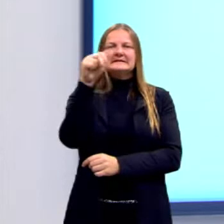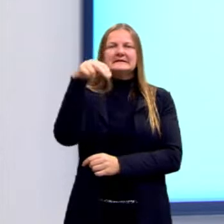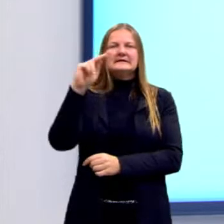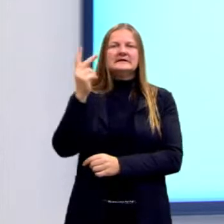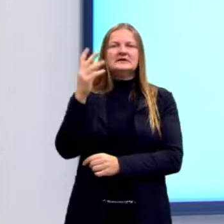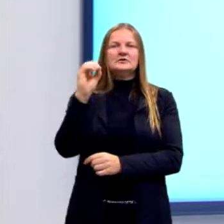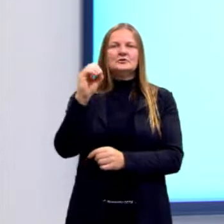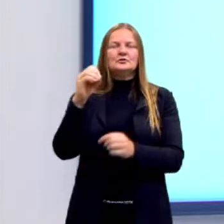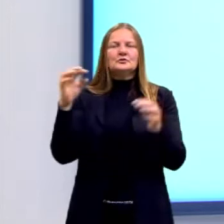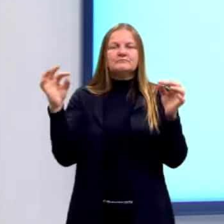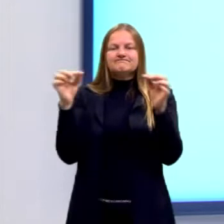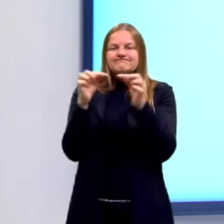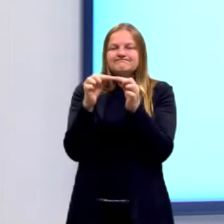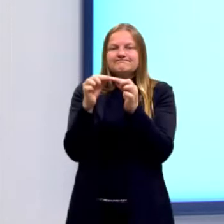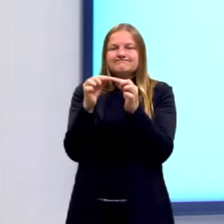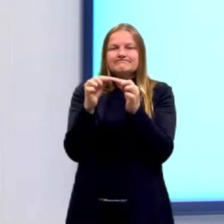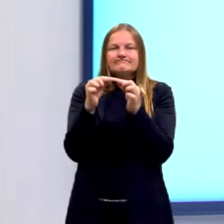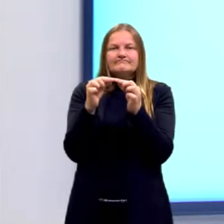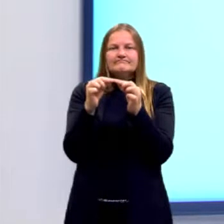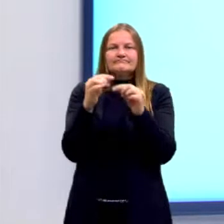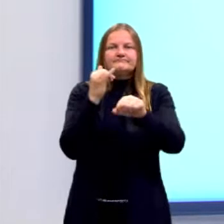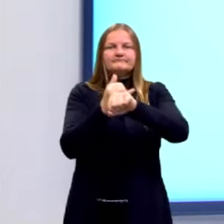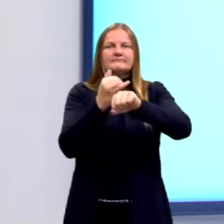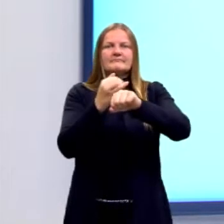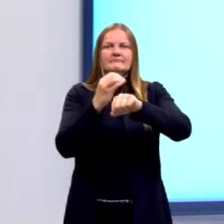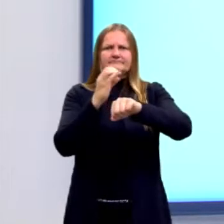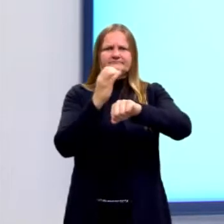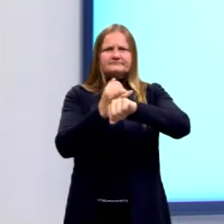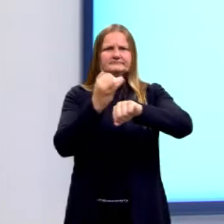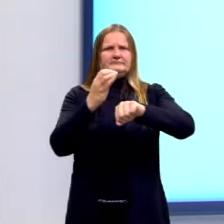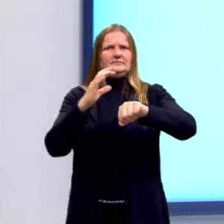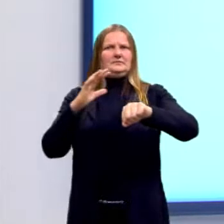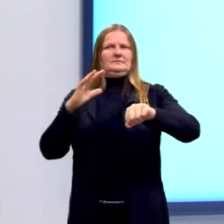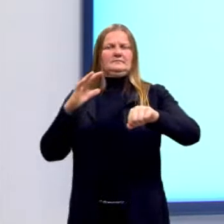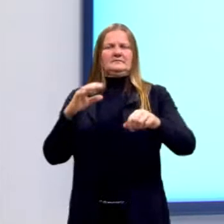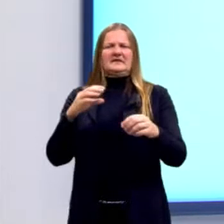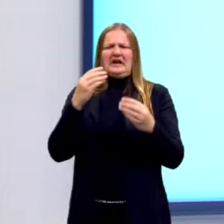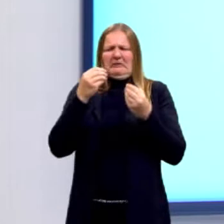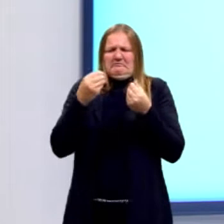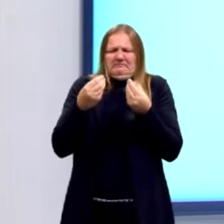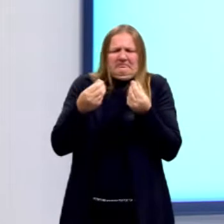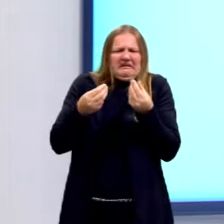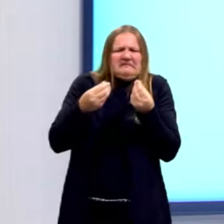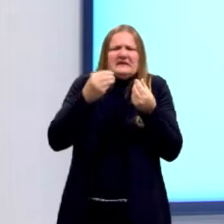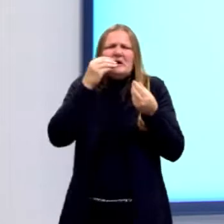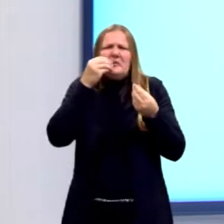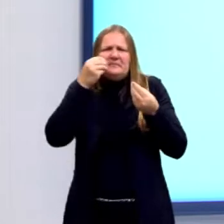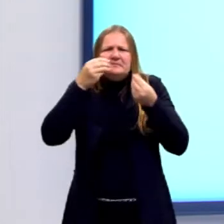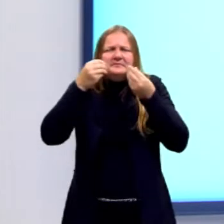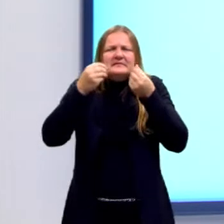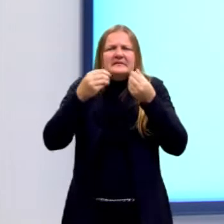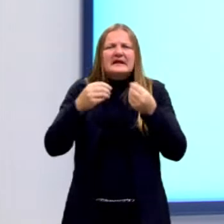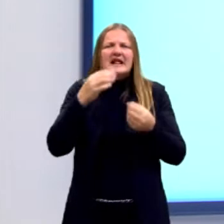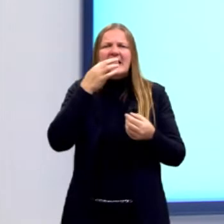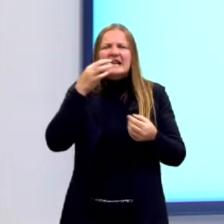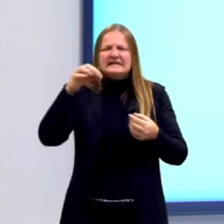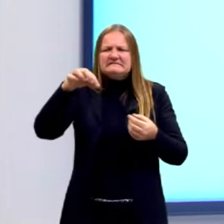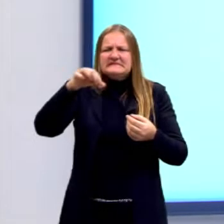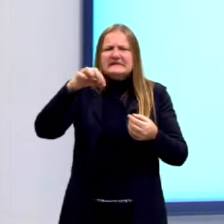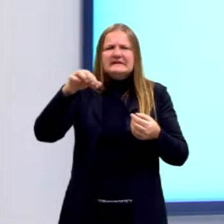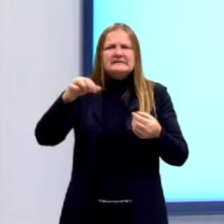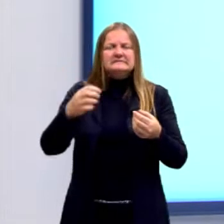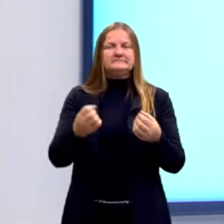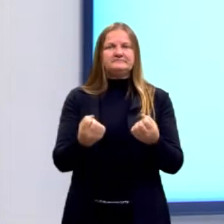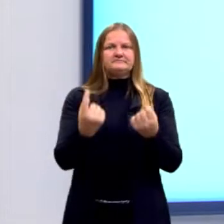pedaço de cobre Tá e isso né gerou então um gosto azedo ele conseguiu sentir com com a língua né